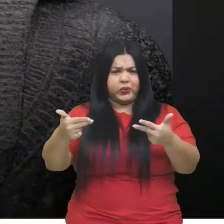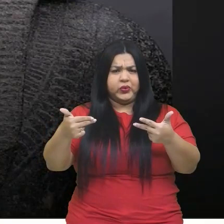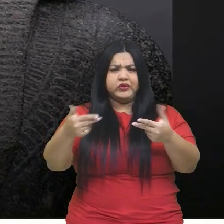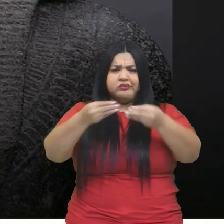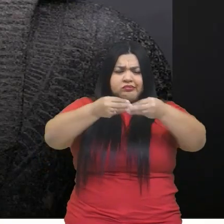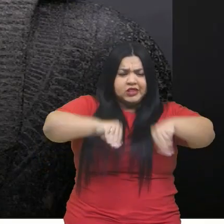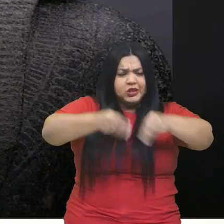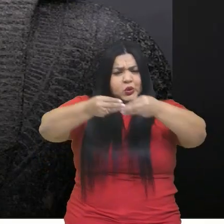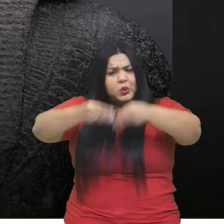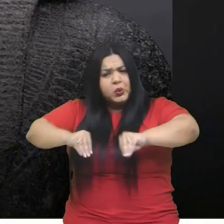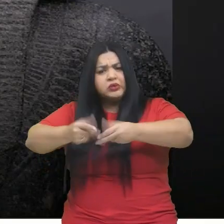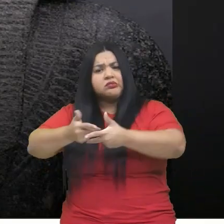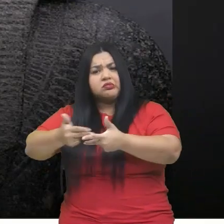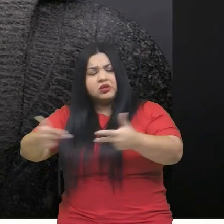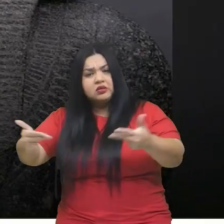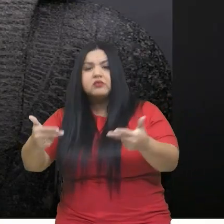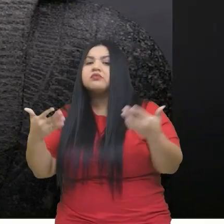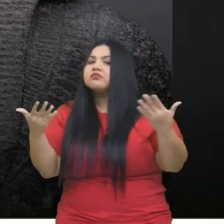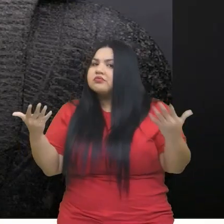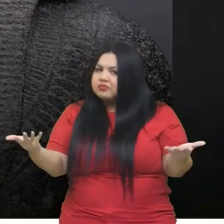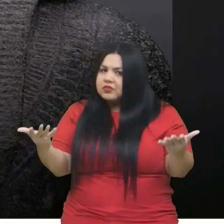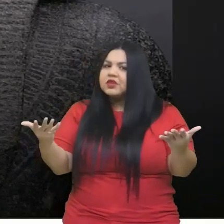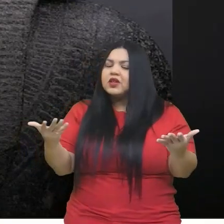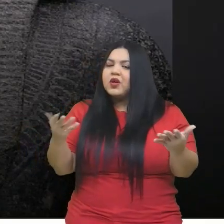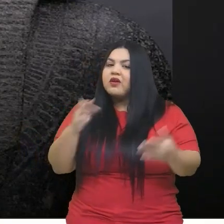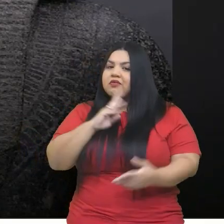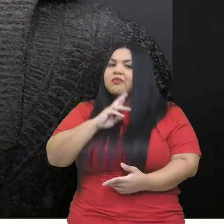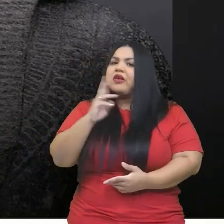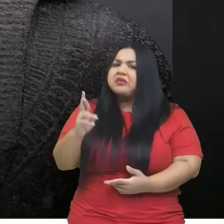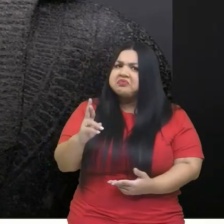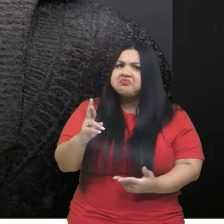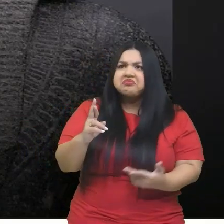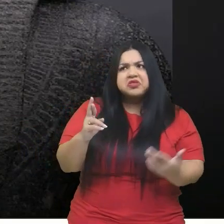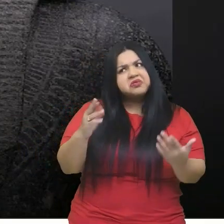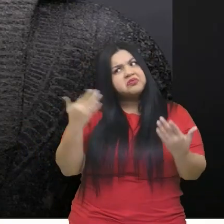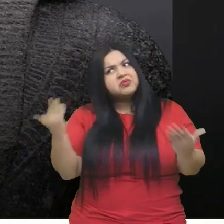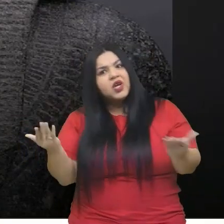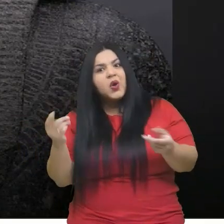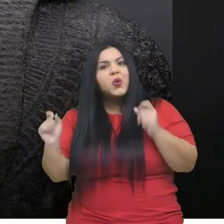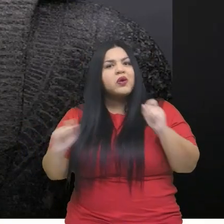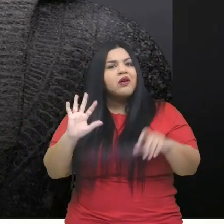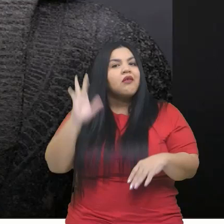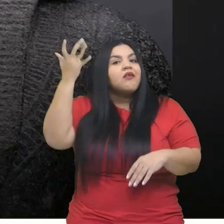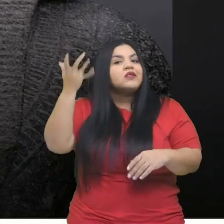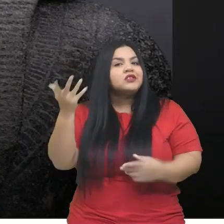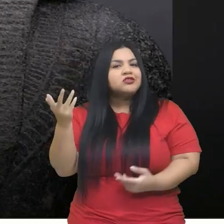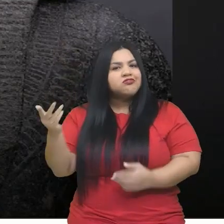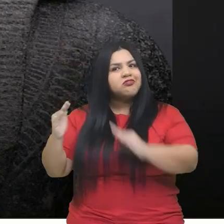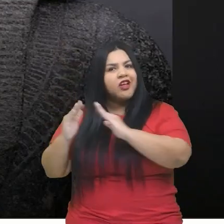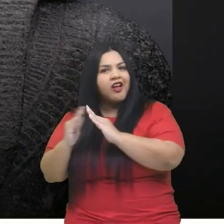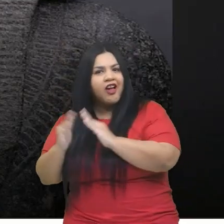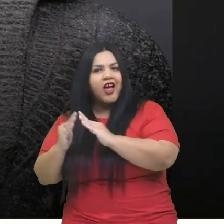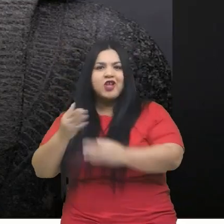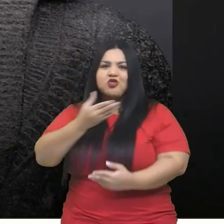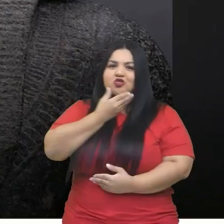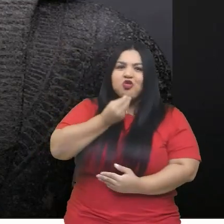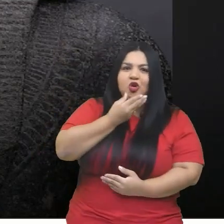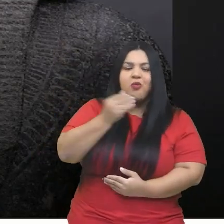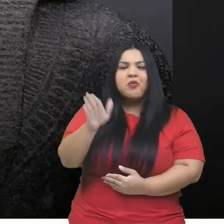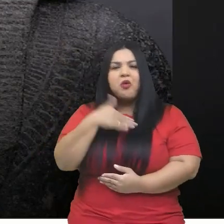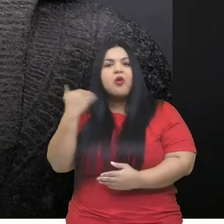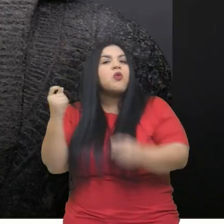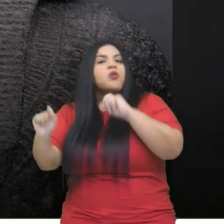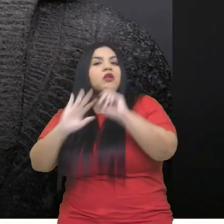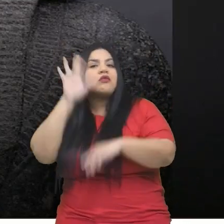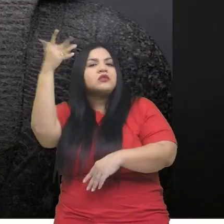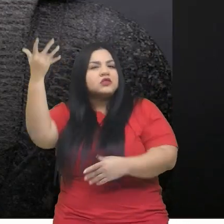Resultado de uma antiga maldição mortal ou uma coincidência circunstancial? O que você acha? Será